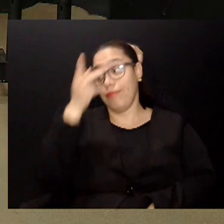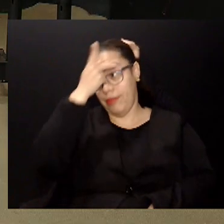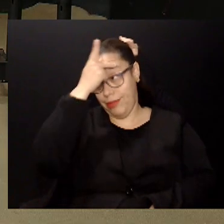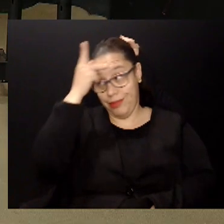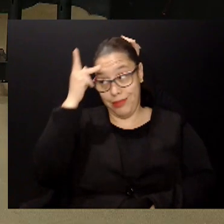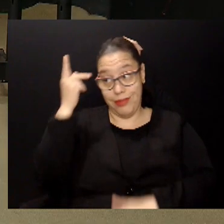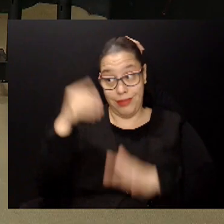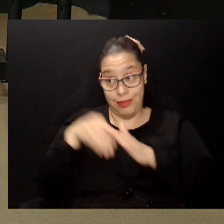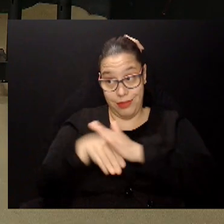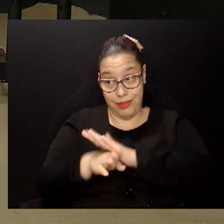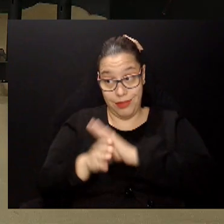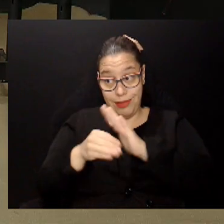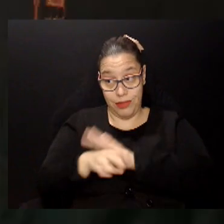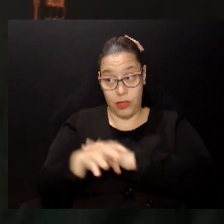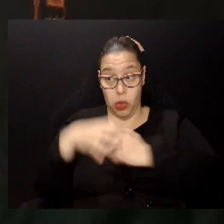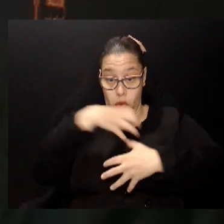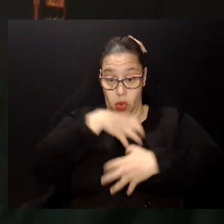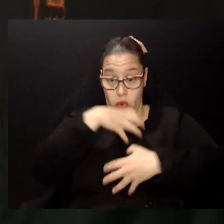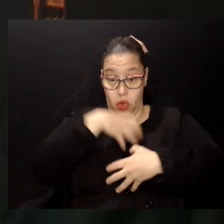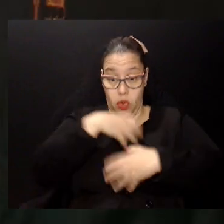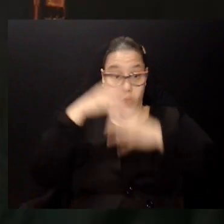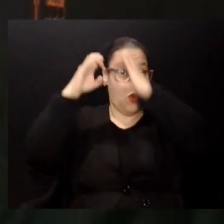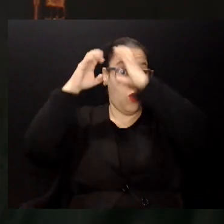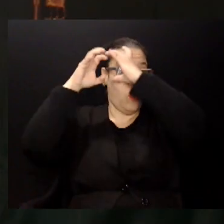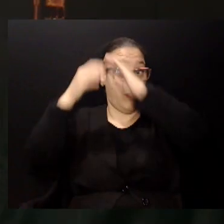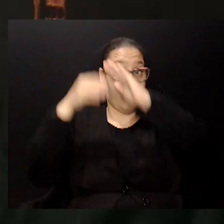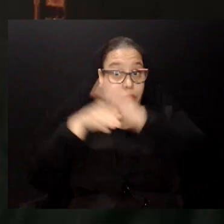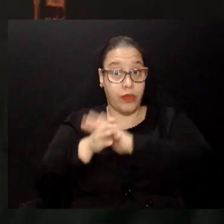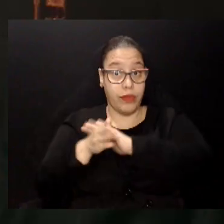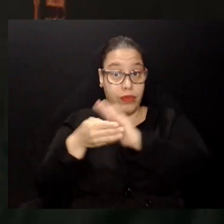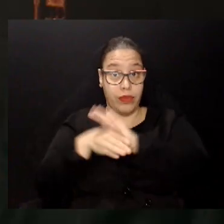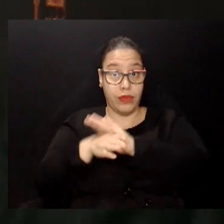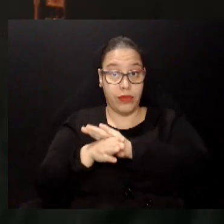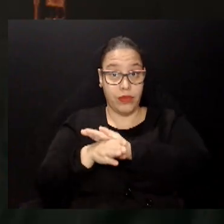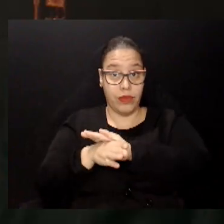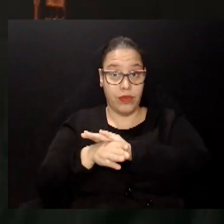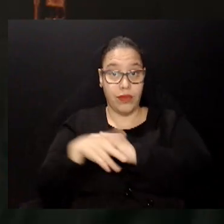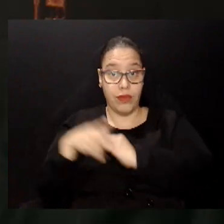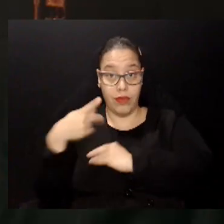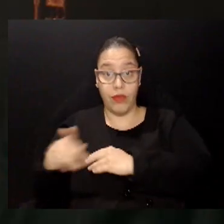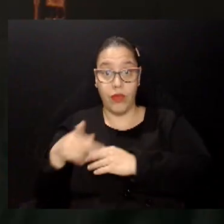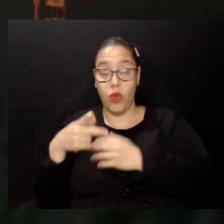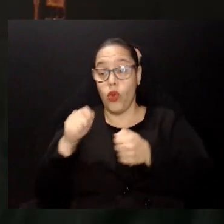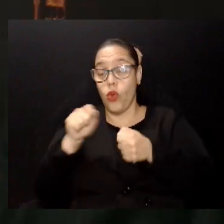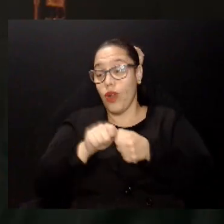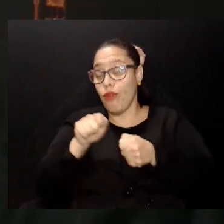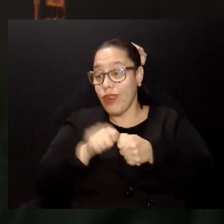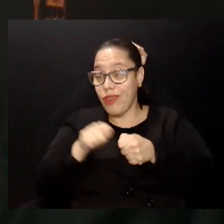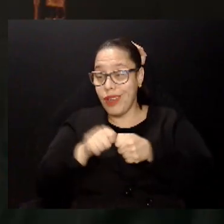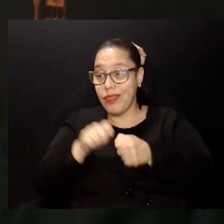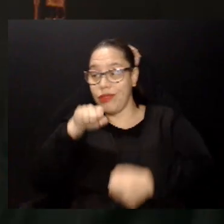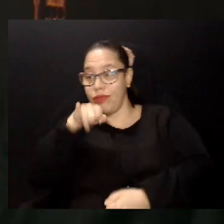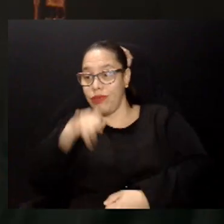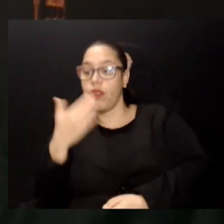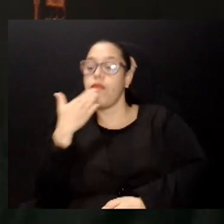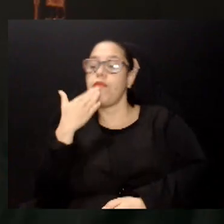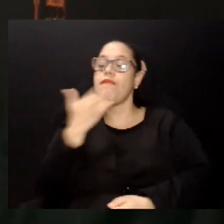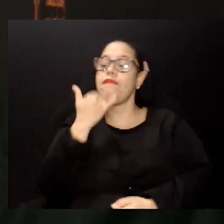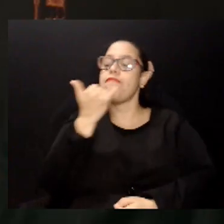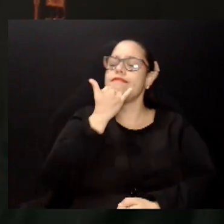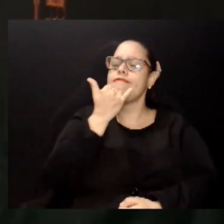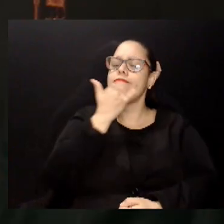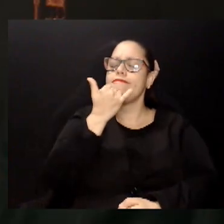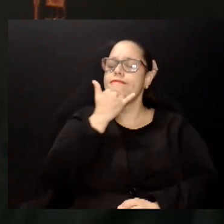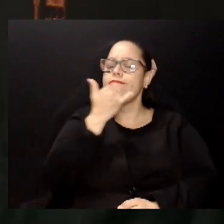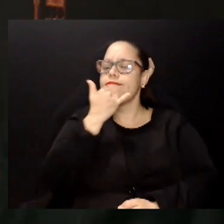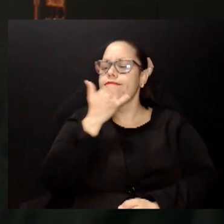sua reação, o cérebro se acostuma com a sua ação. Porque se você fica pedindo desculpa, é inconsciente.